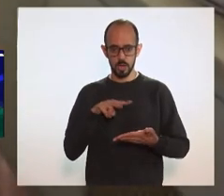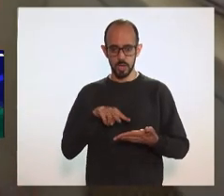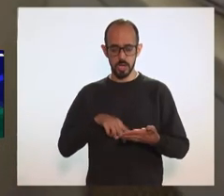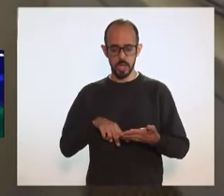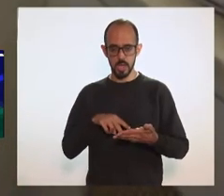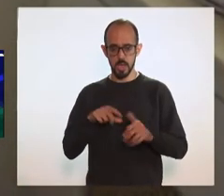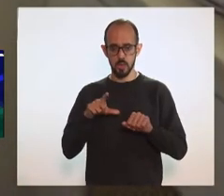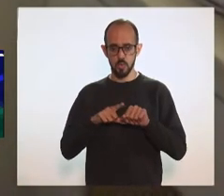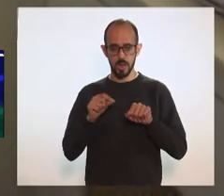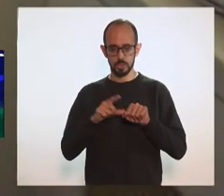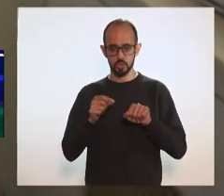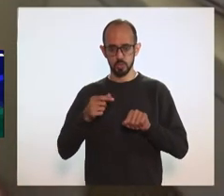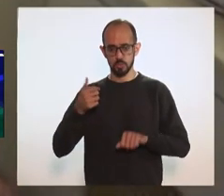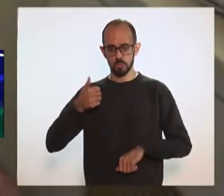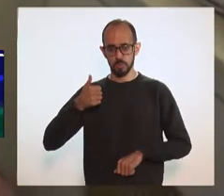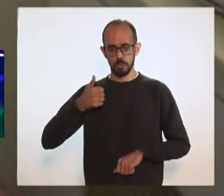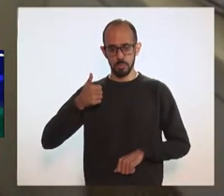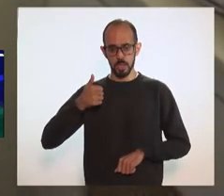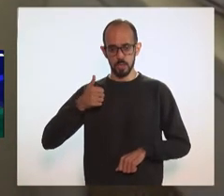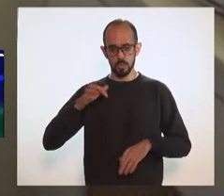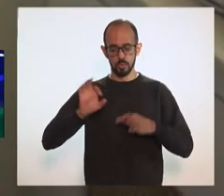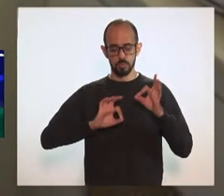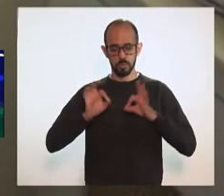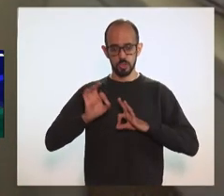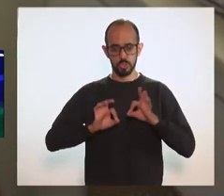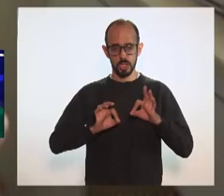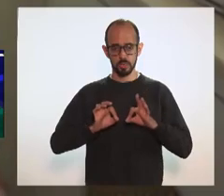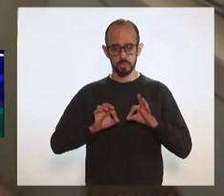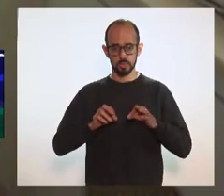artigo 1º do projeto de lei